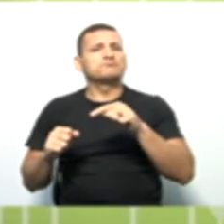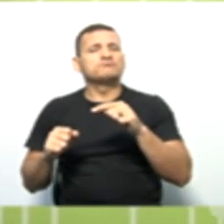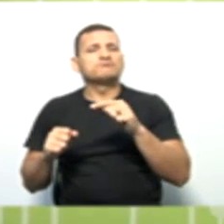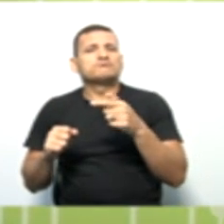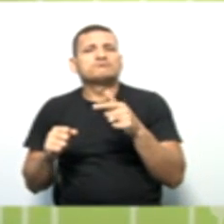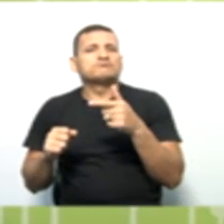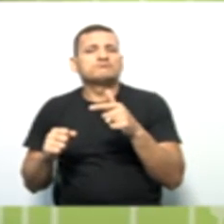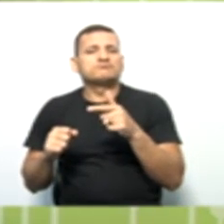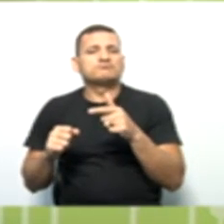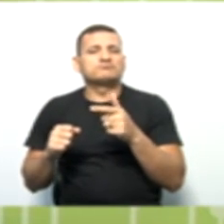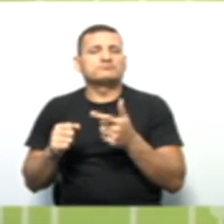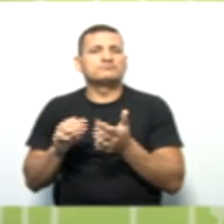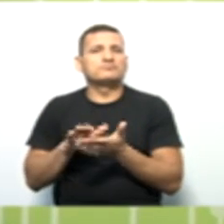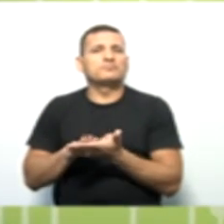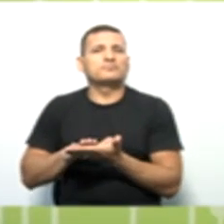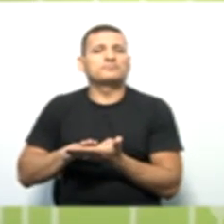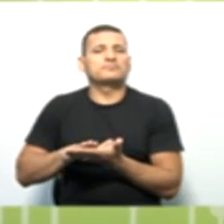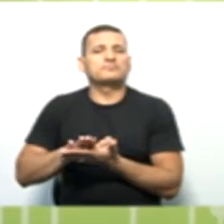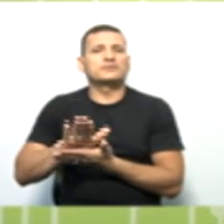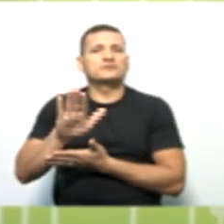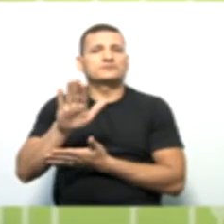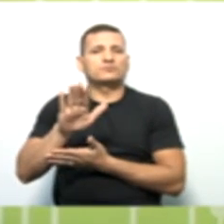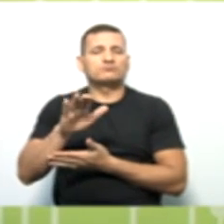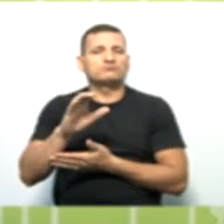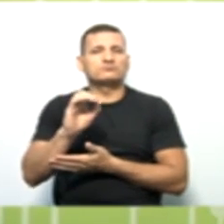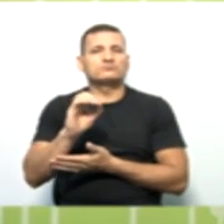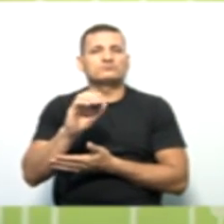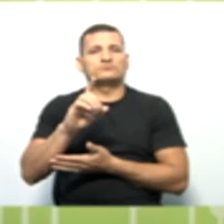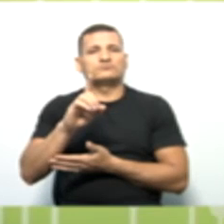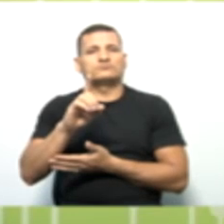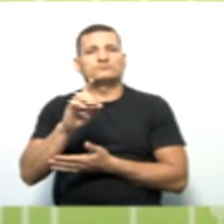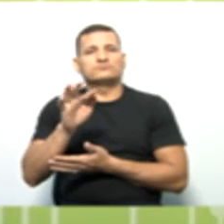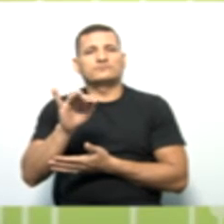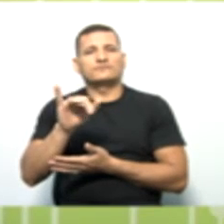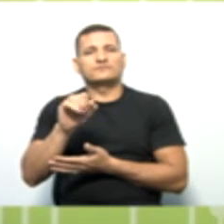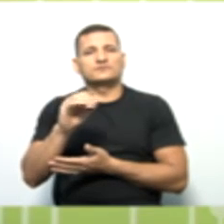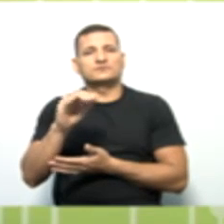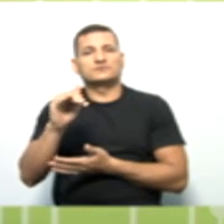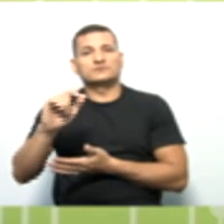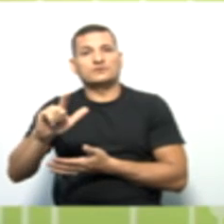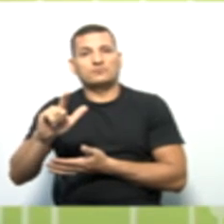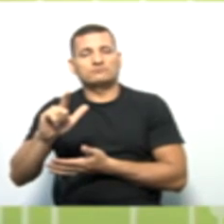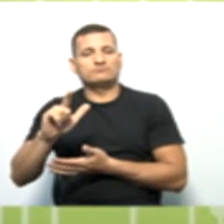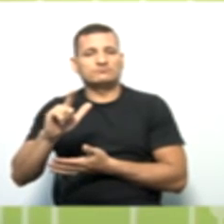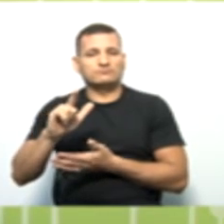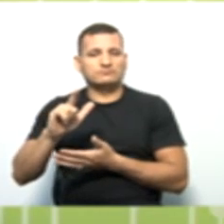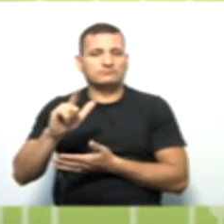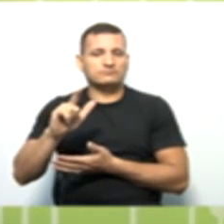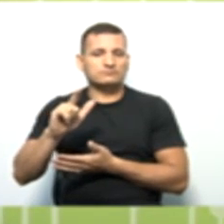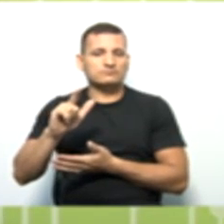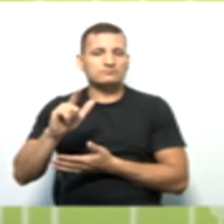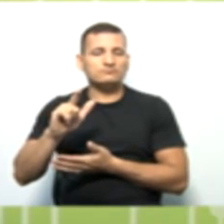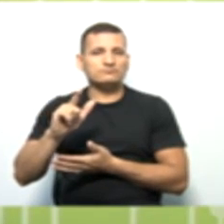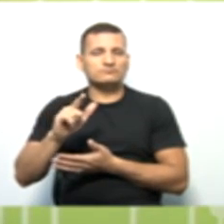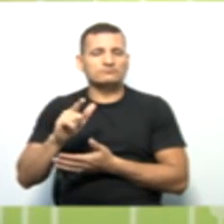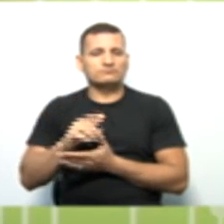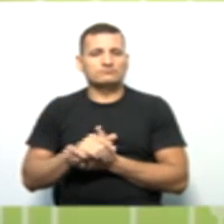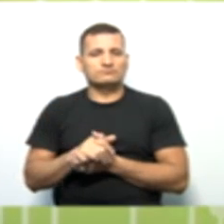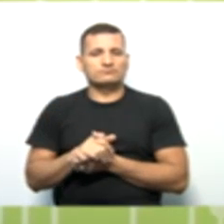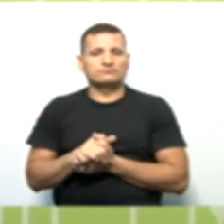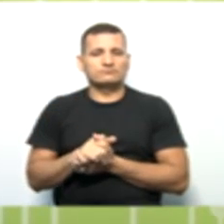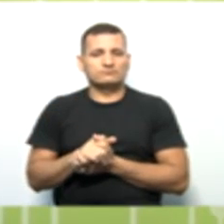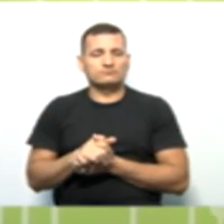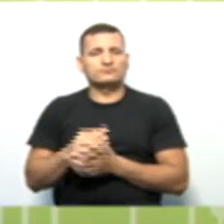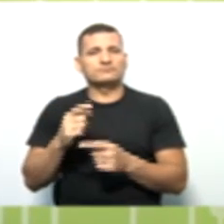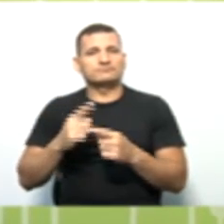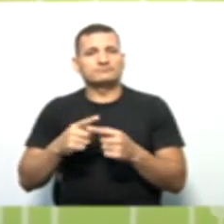de impressoras de código fiscal, né? Isso, de cupom fiscal, que era onde estava sendo o equipamento utilizado. Foi adquirido